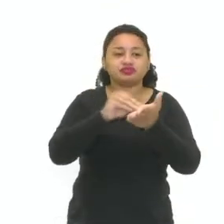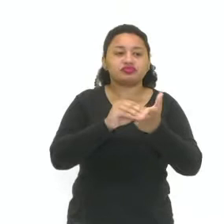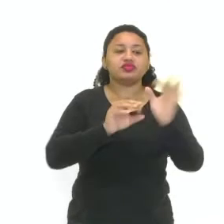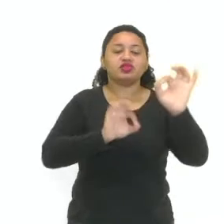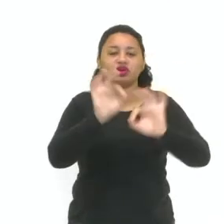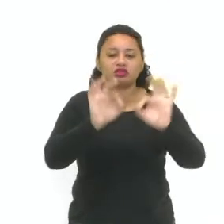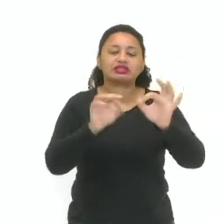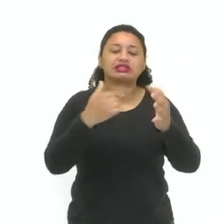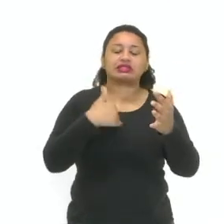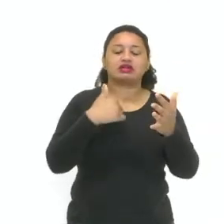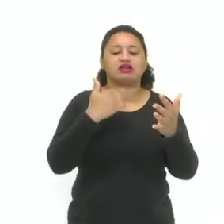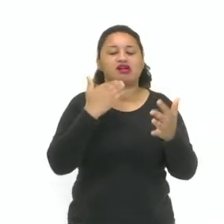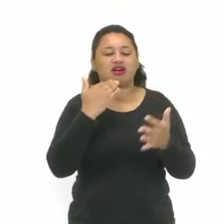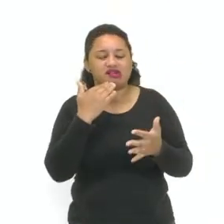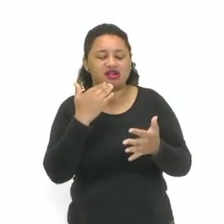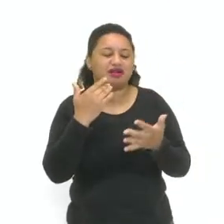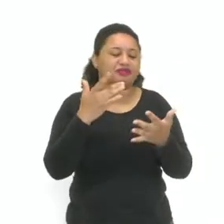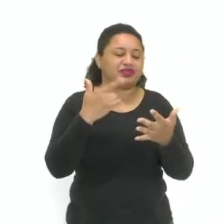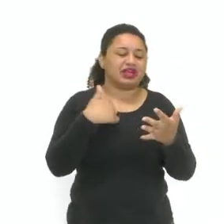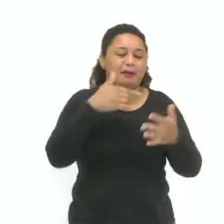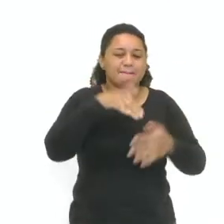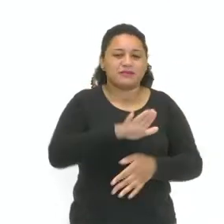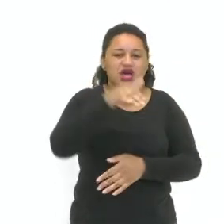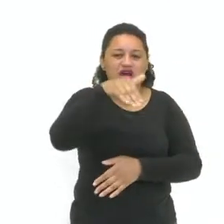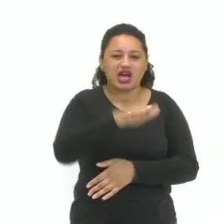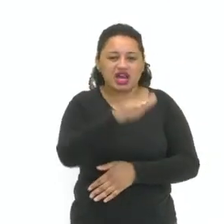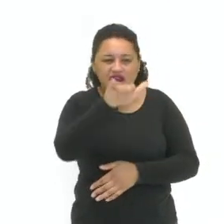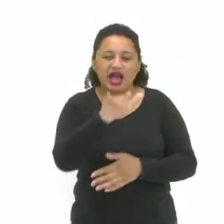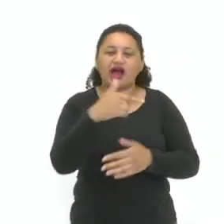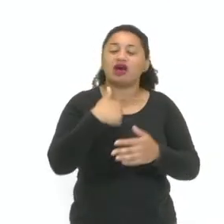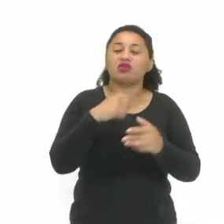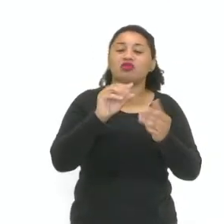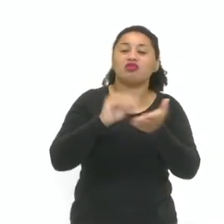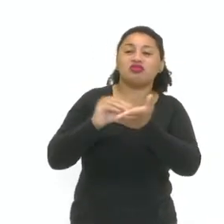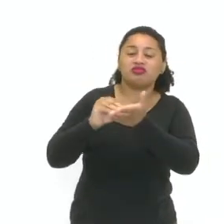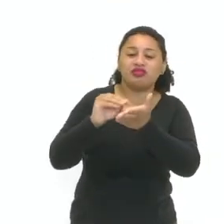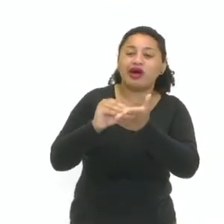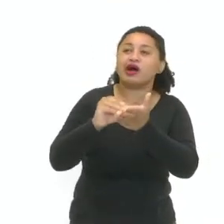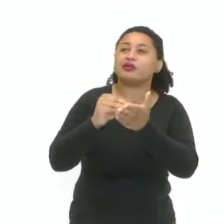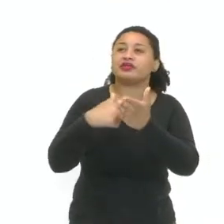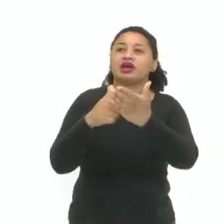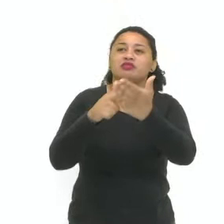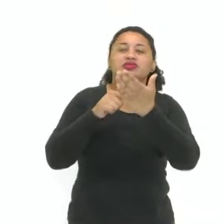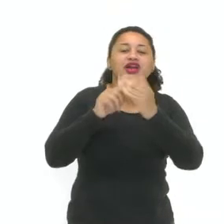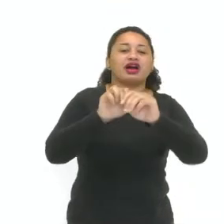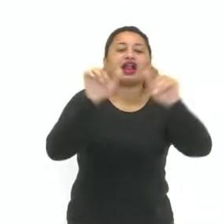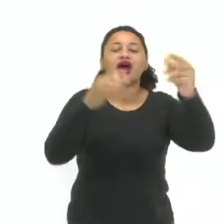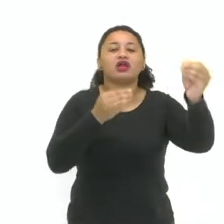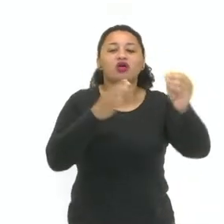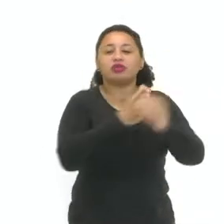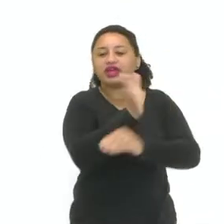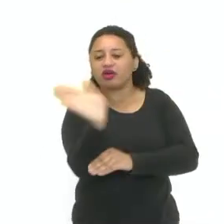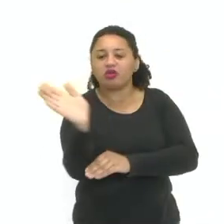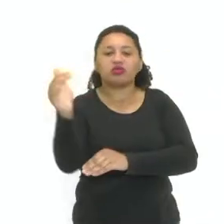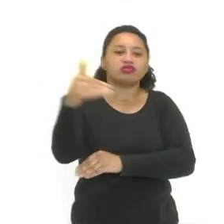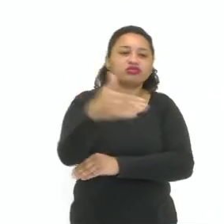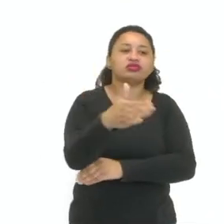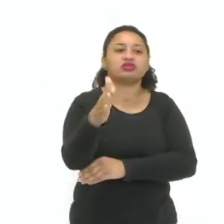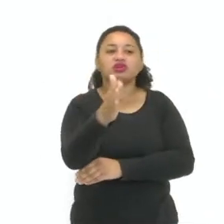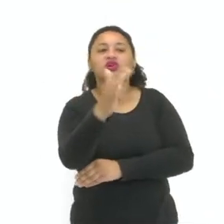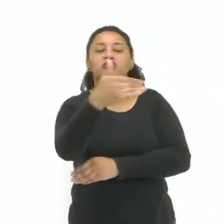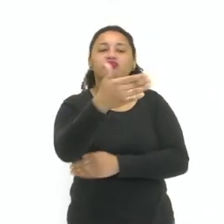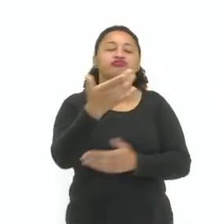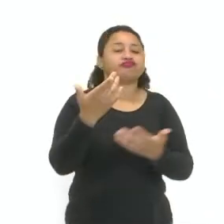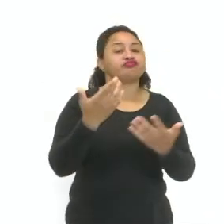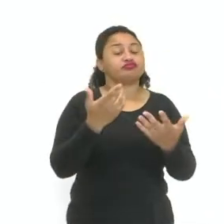sinalização defeituosa, tem, por exemplo, muito buraco ainda em rodovias, Temos também, no geral, a má